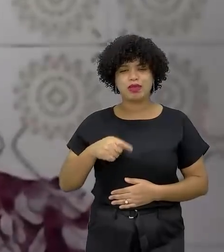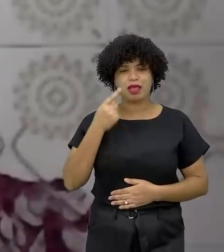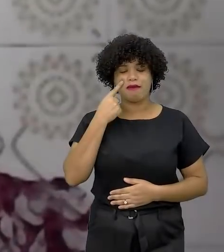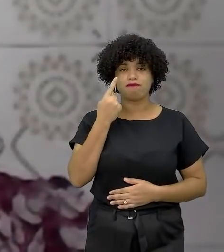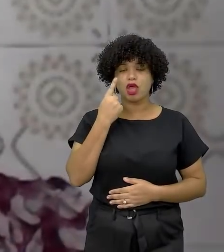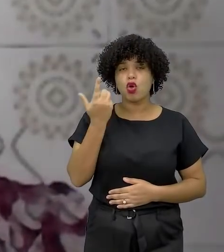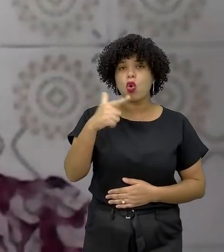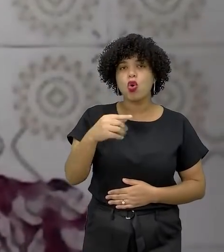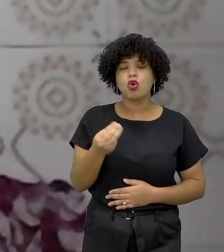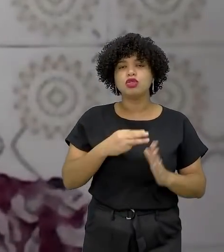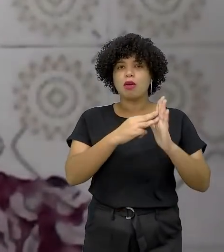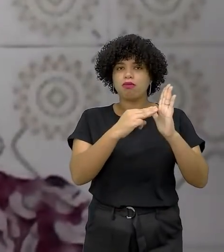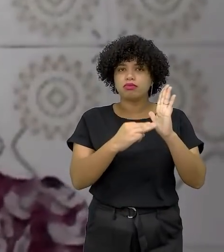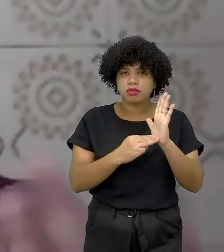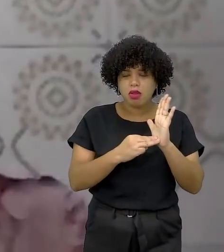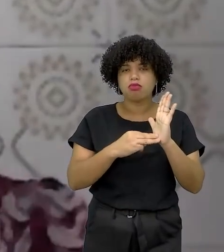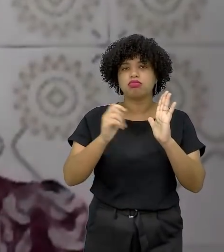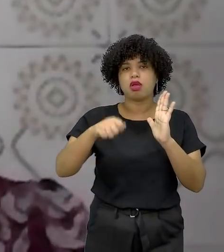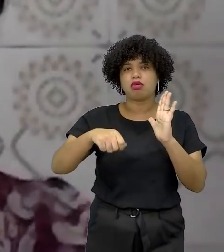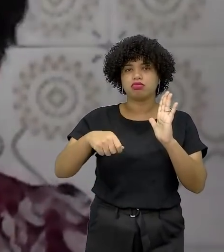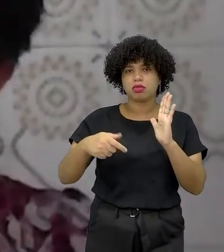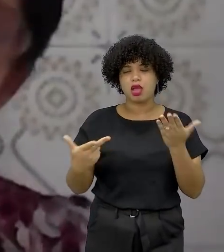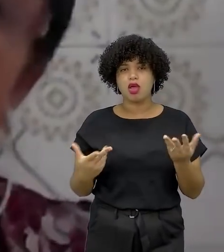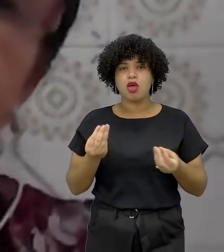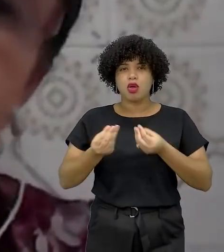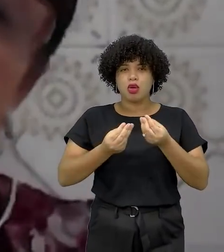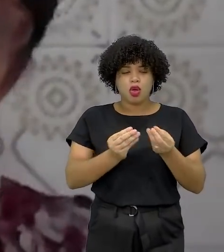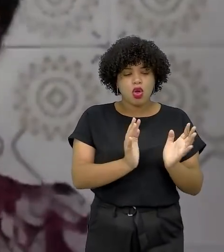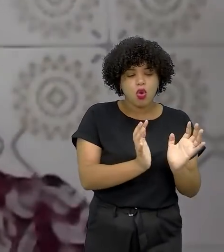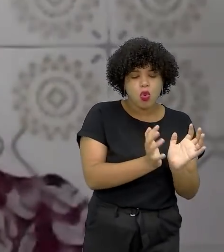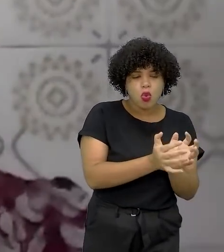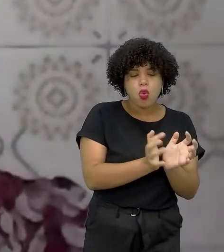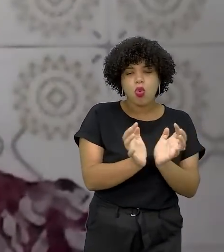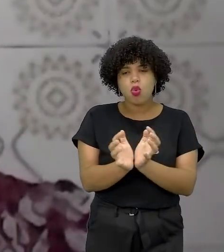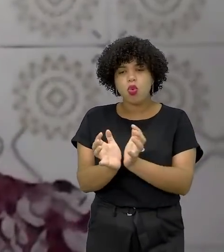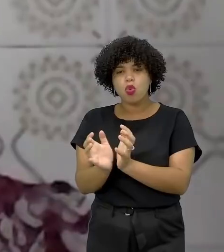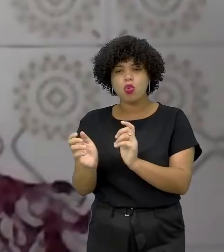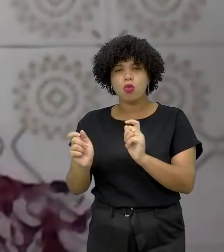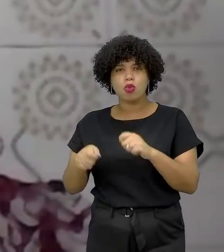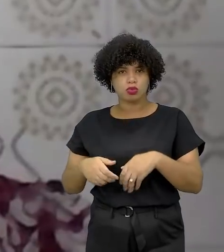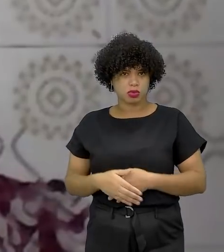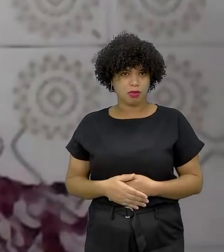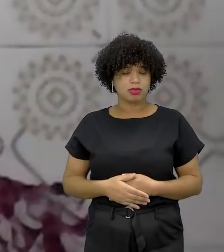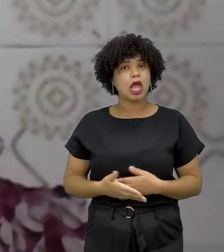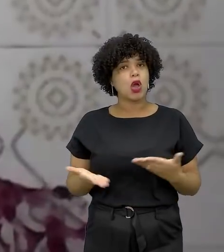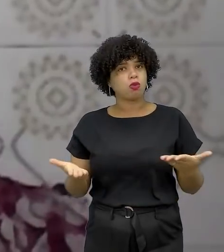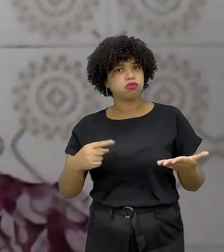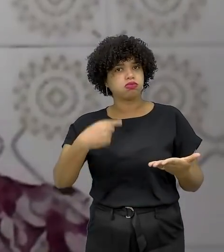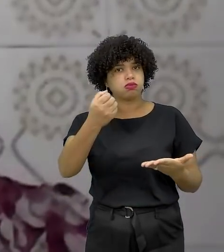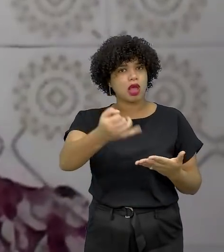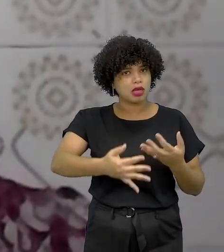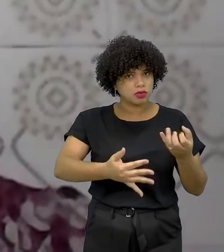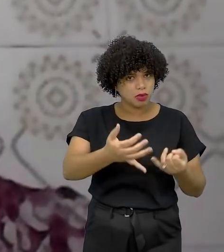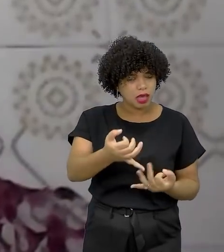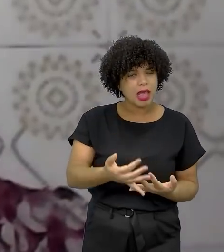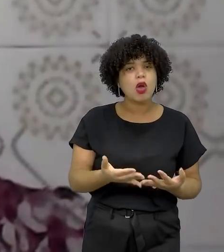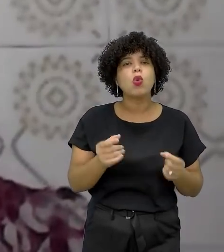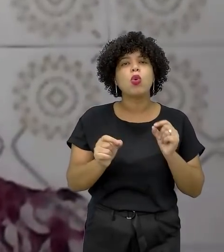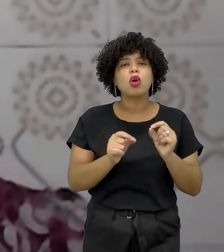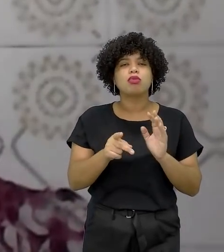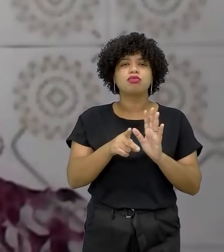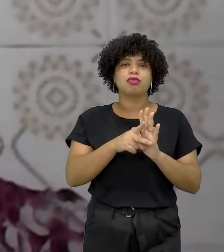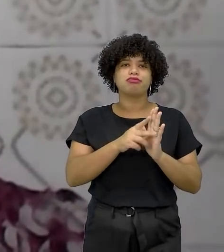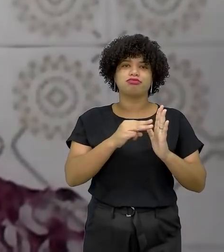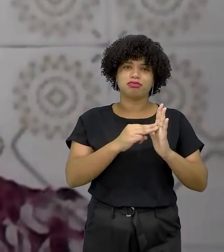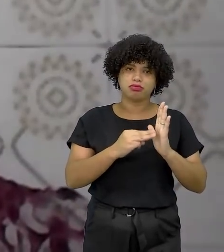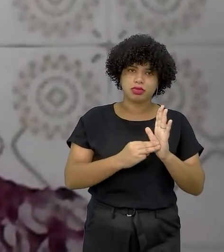de metodologias. Ali a gente falou metodologia de agrupamentos. Aqui a gente vai falar de metodologia de ensino, né? Aqui a